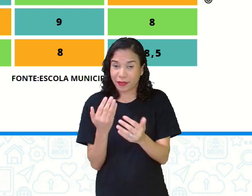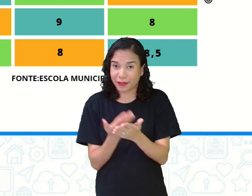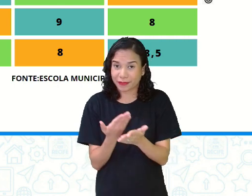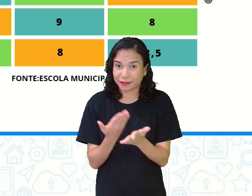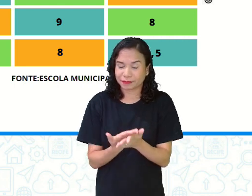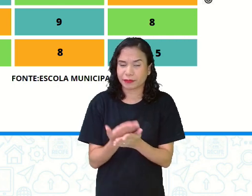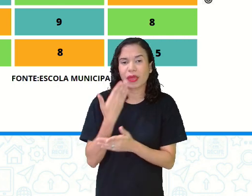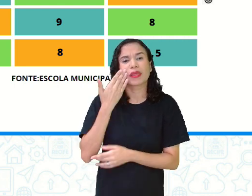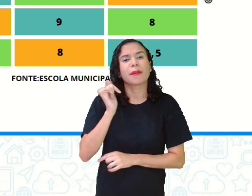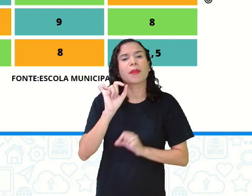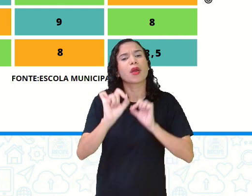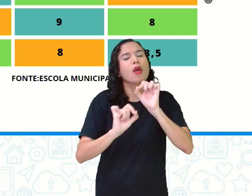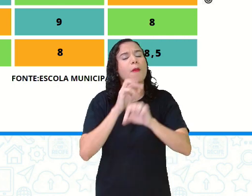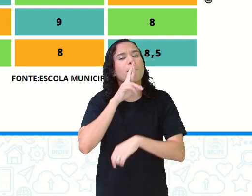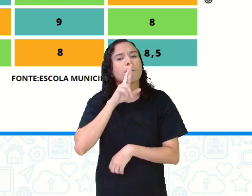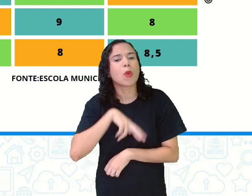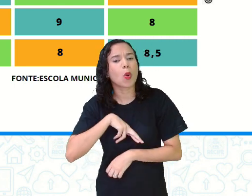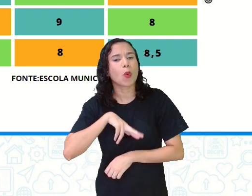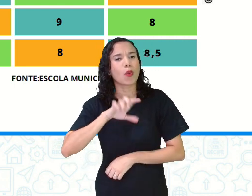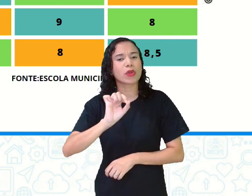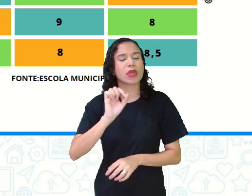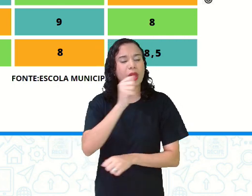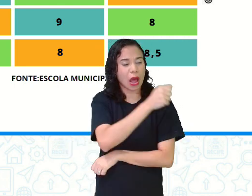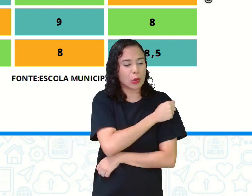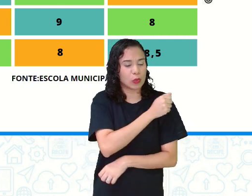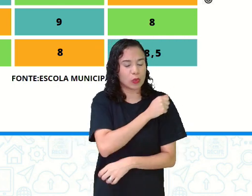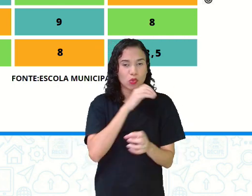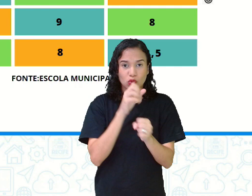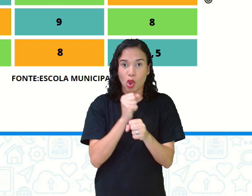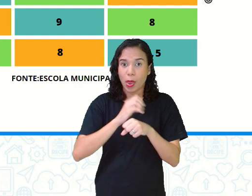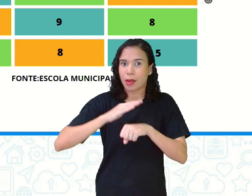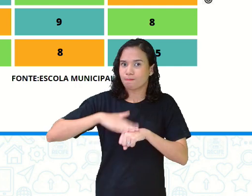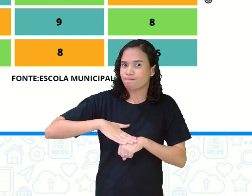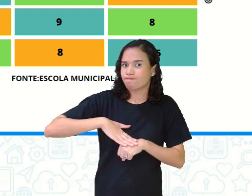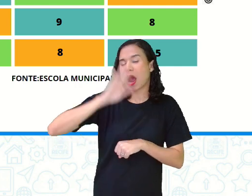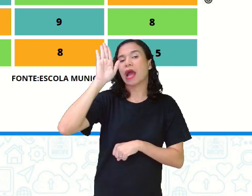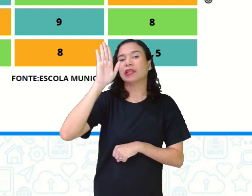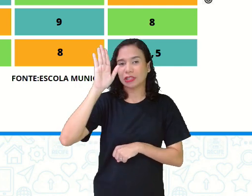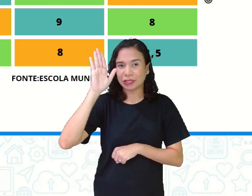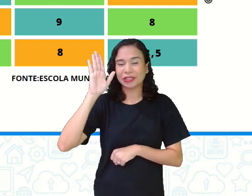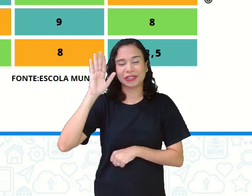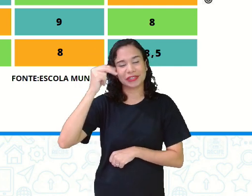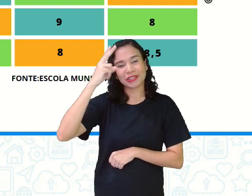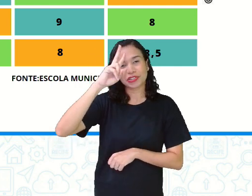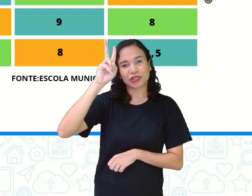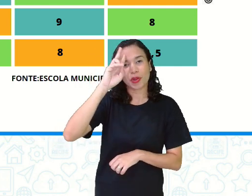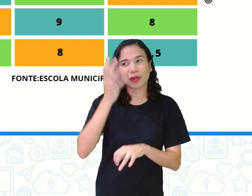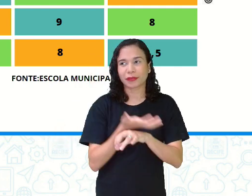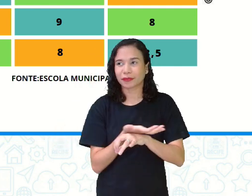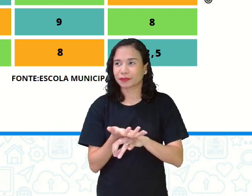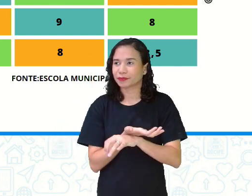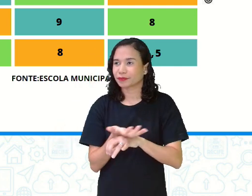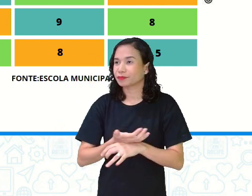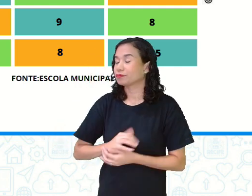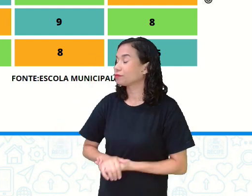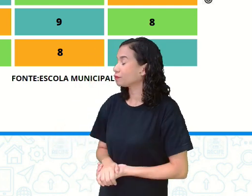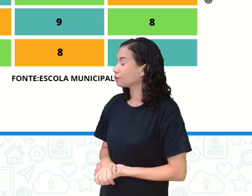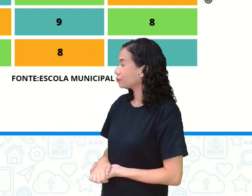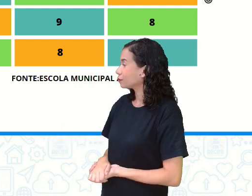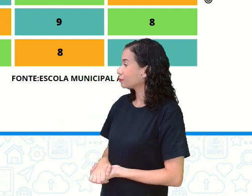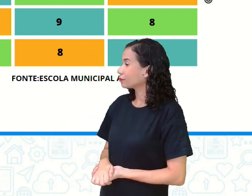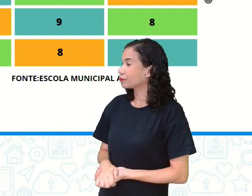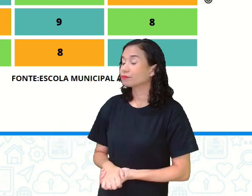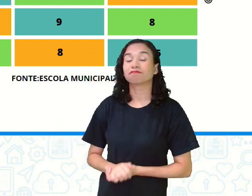Eu quero que vocês respondam para mim quem foi que tirou a maior nota de história. Em história, quem tirou a maior